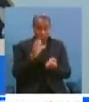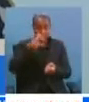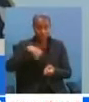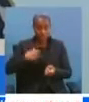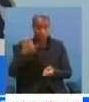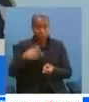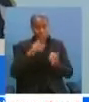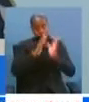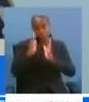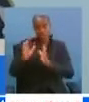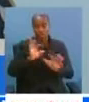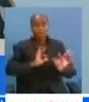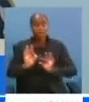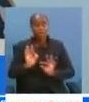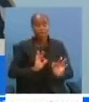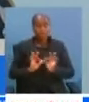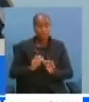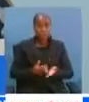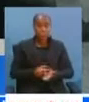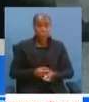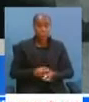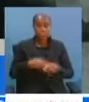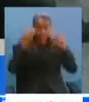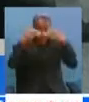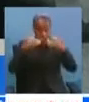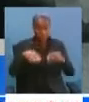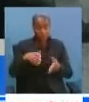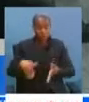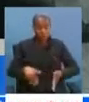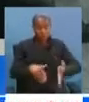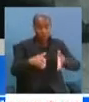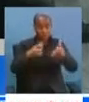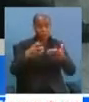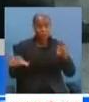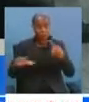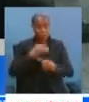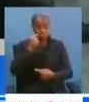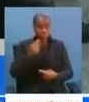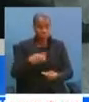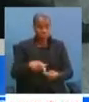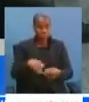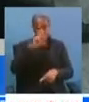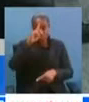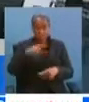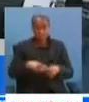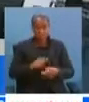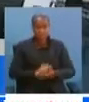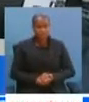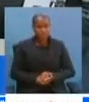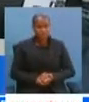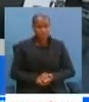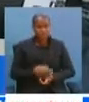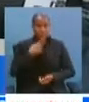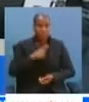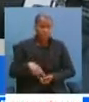cabo-verdiana está num processo de preparação e a educação é o caminho para conseguir este objetivo. Cada vez